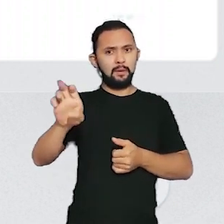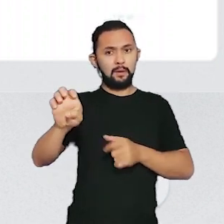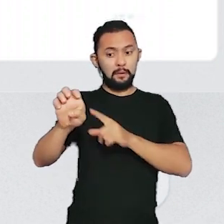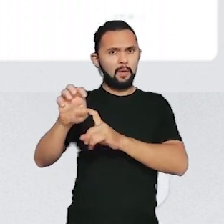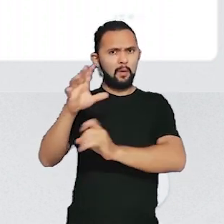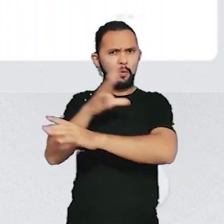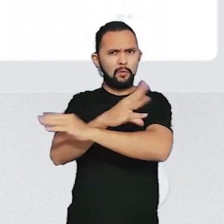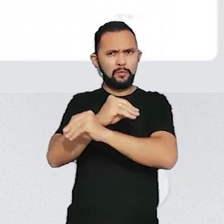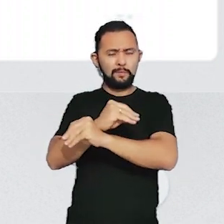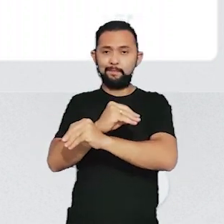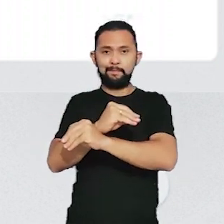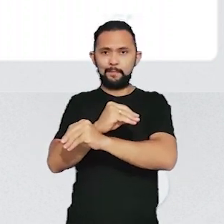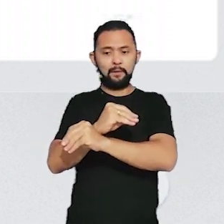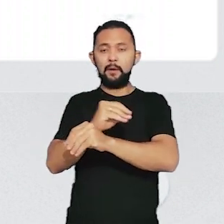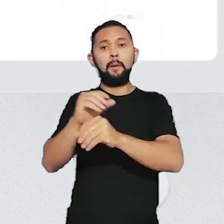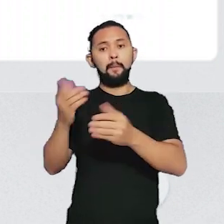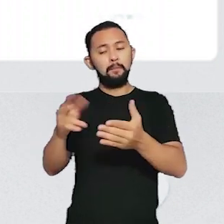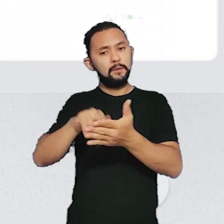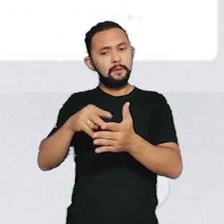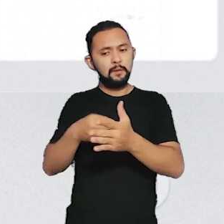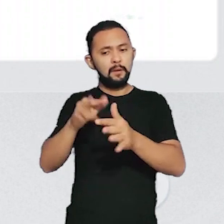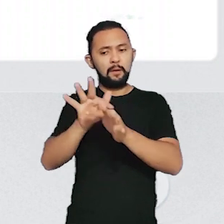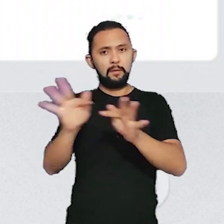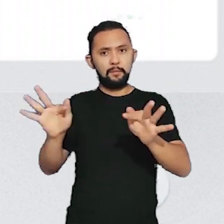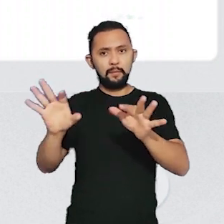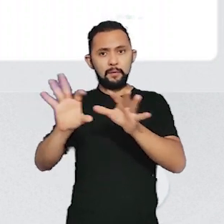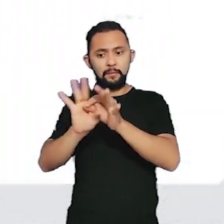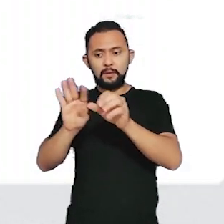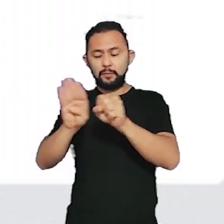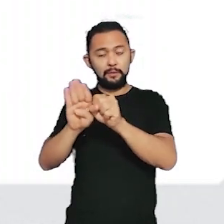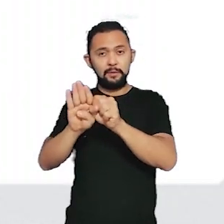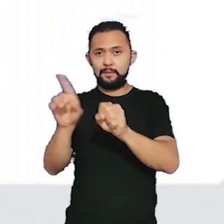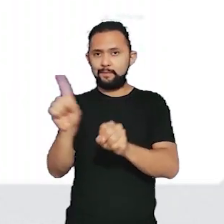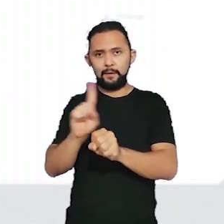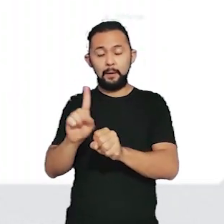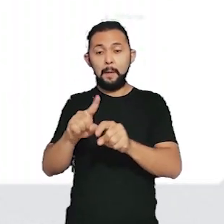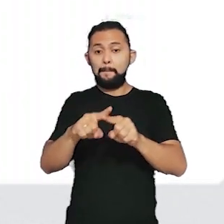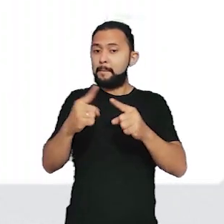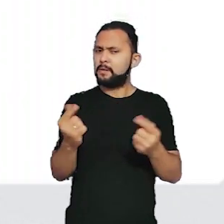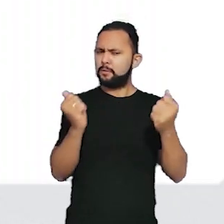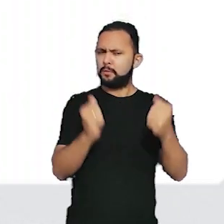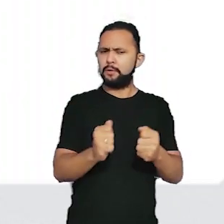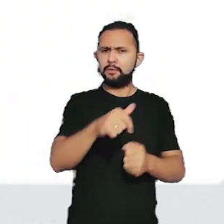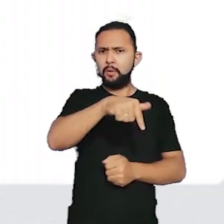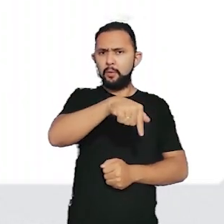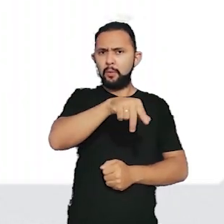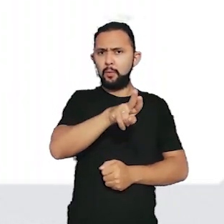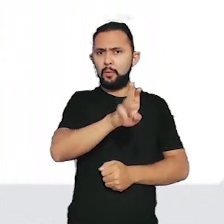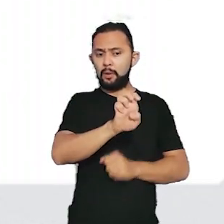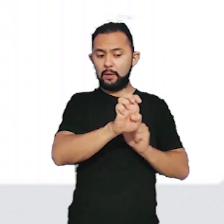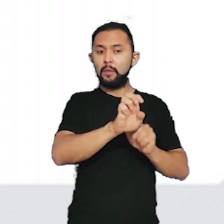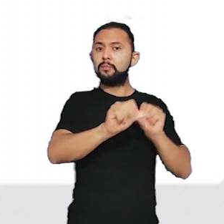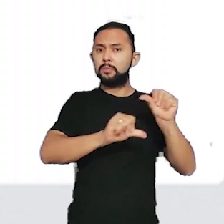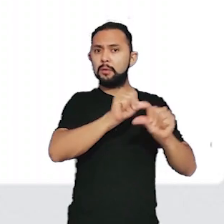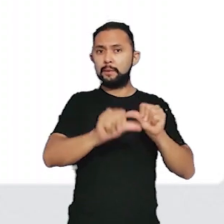e também não é uma oração subordinada substantiva. Mas eu posso fazer aqui, ó. Tem certas